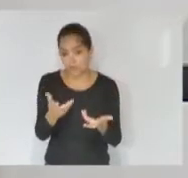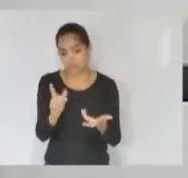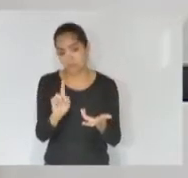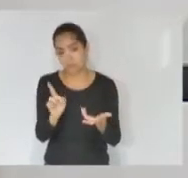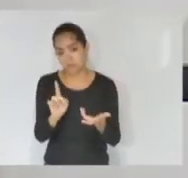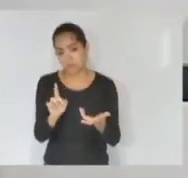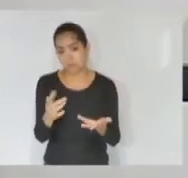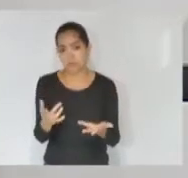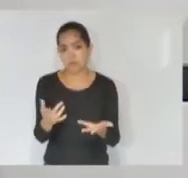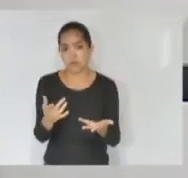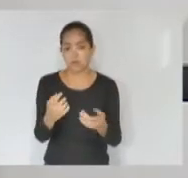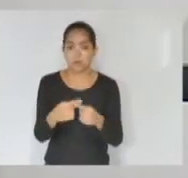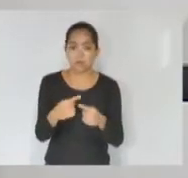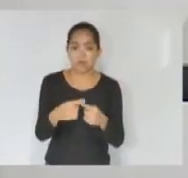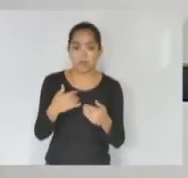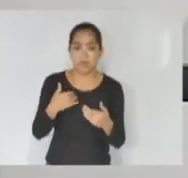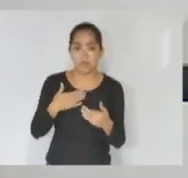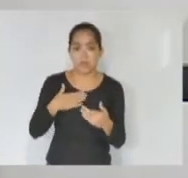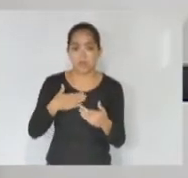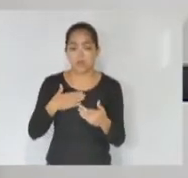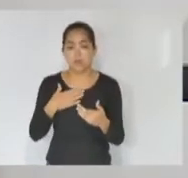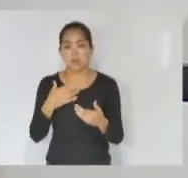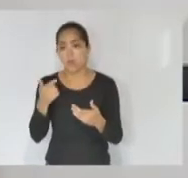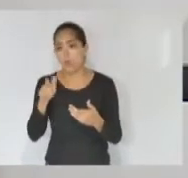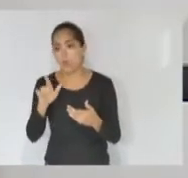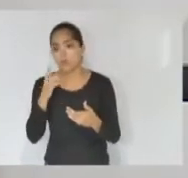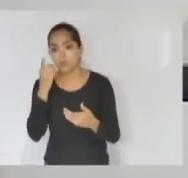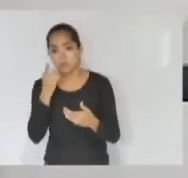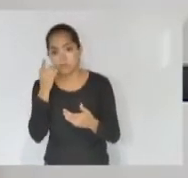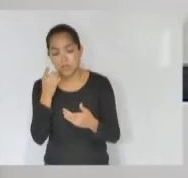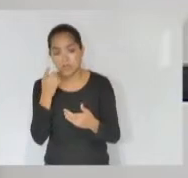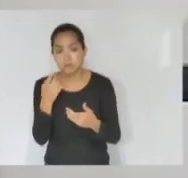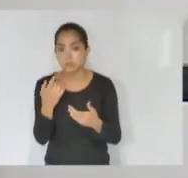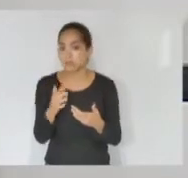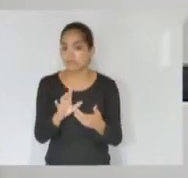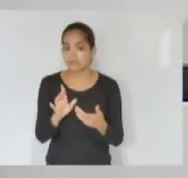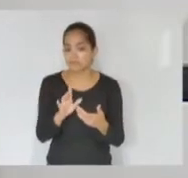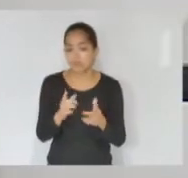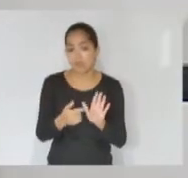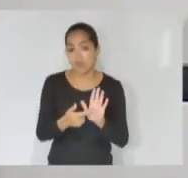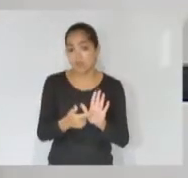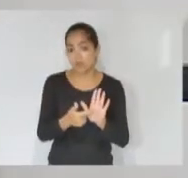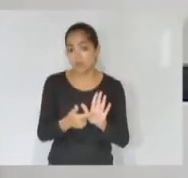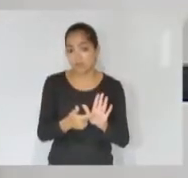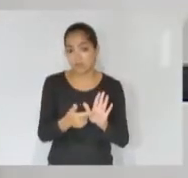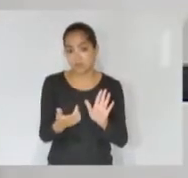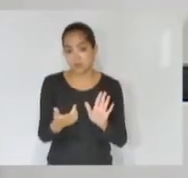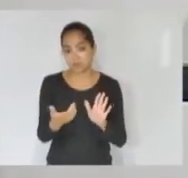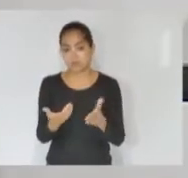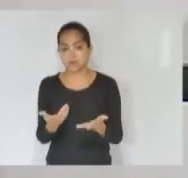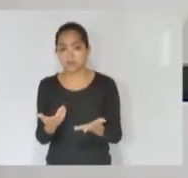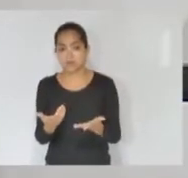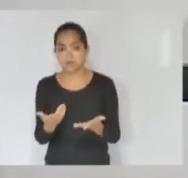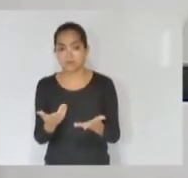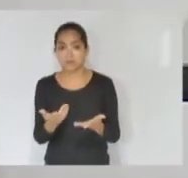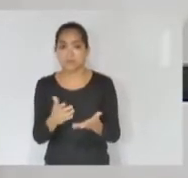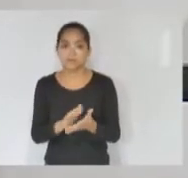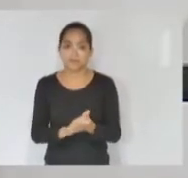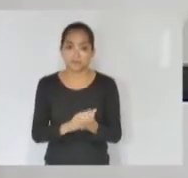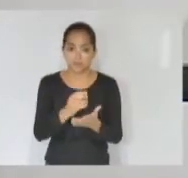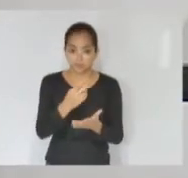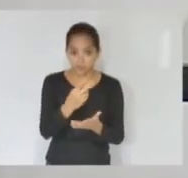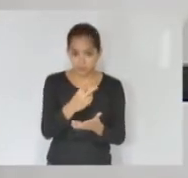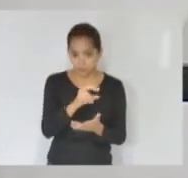o deputado Bruno ou outro deputado, mas porque é a natureza dos números, é a evolução dos números. De